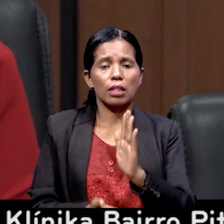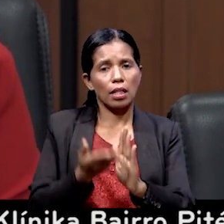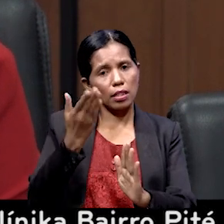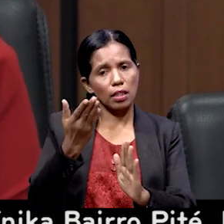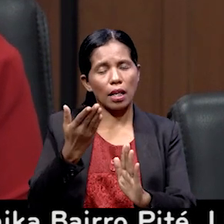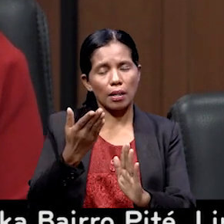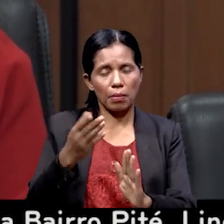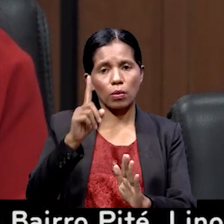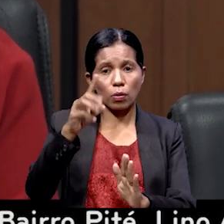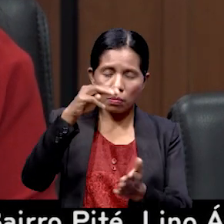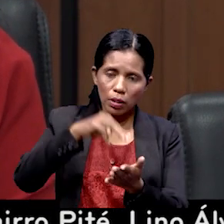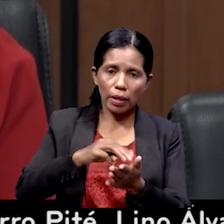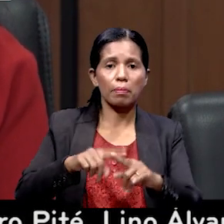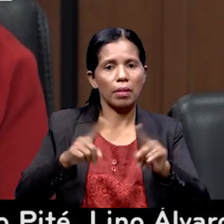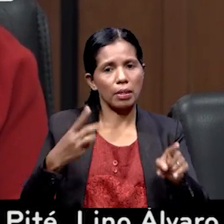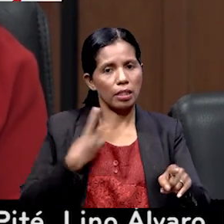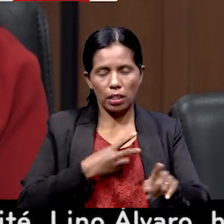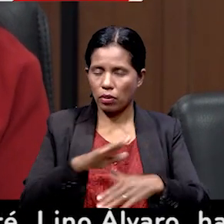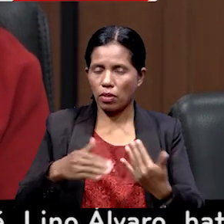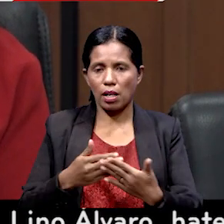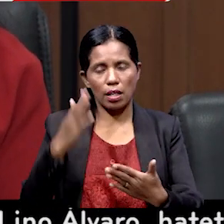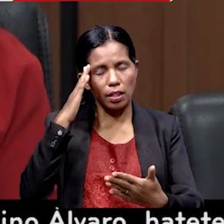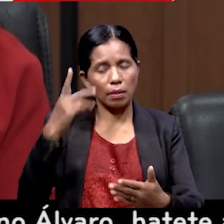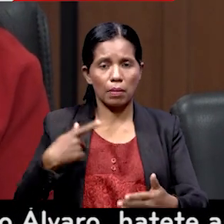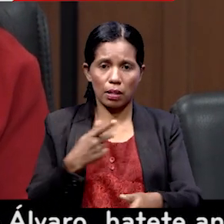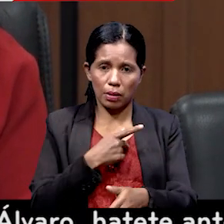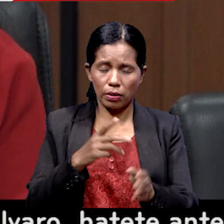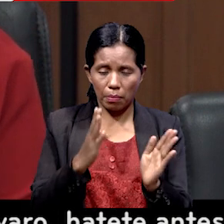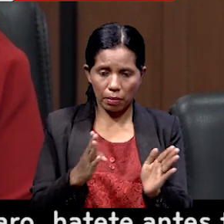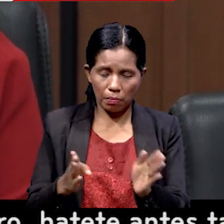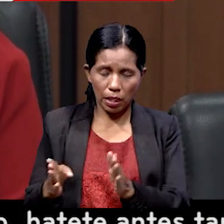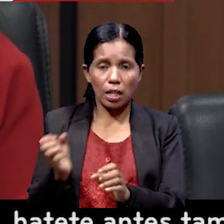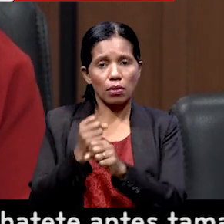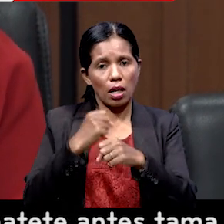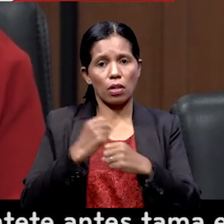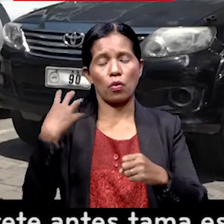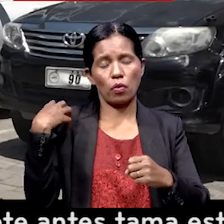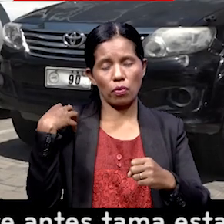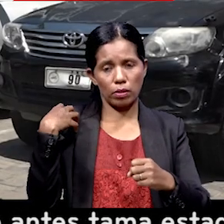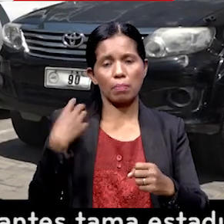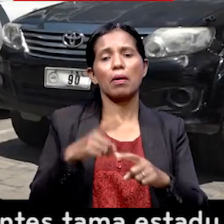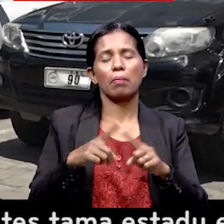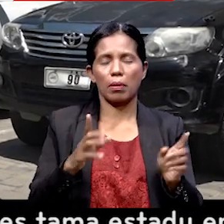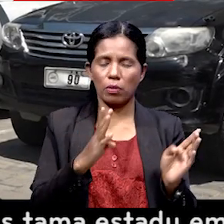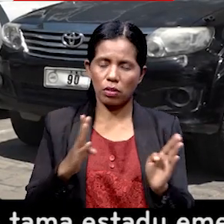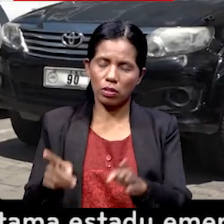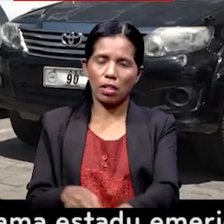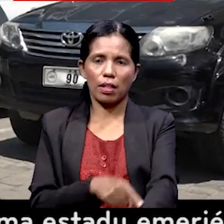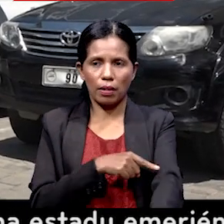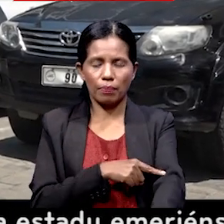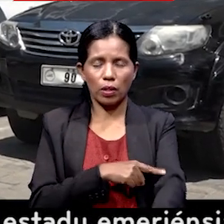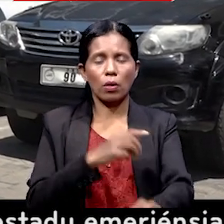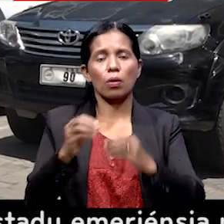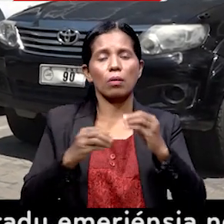fundo de infraestrutura. Mas bem, isso está tendo Hankatak, o Parlamento se prepara a tal edifício, mas bem, é processo de cenário. Conabato Sosa Careta